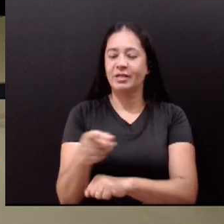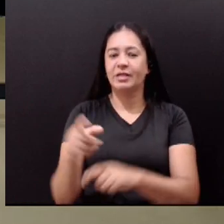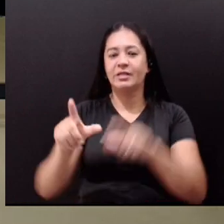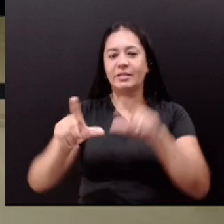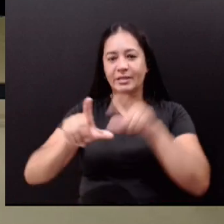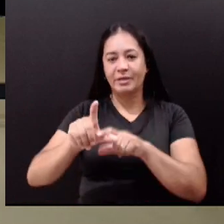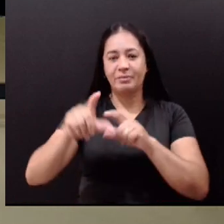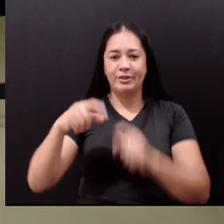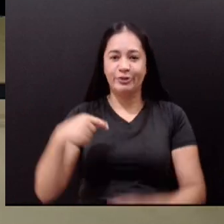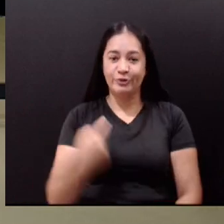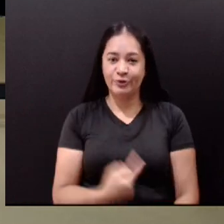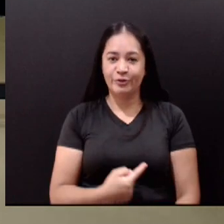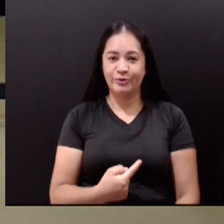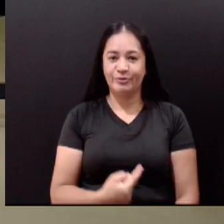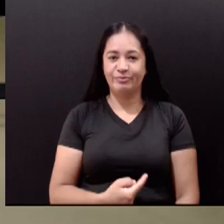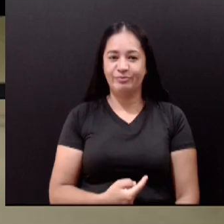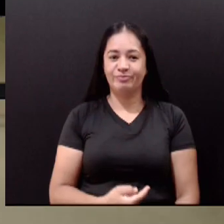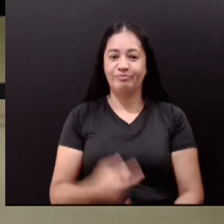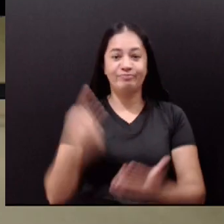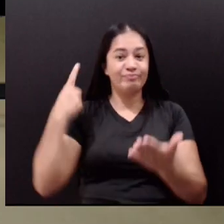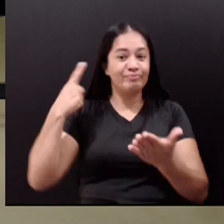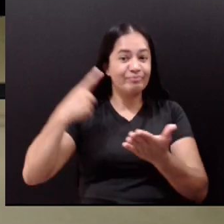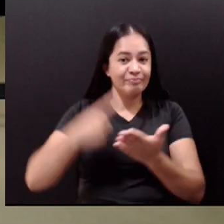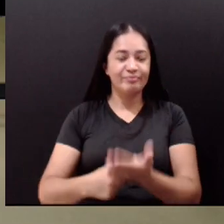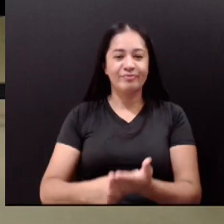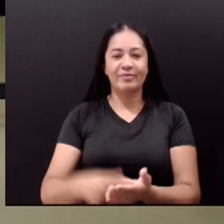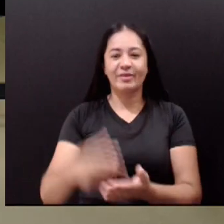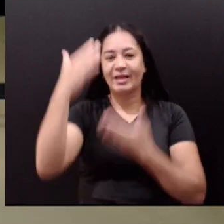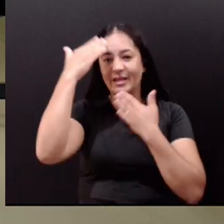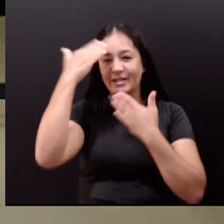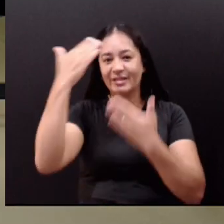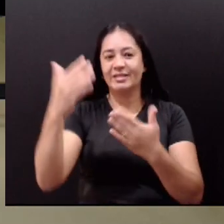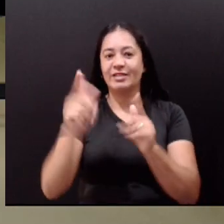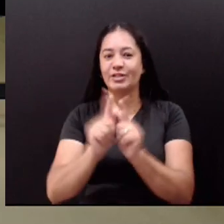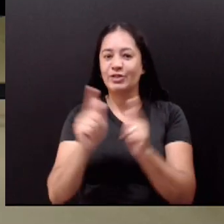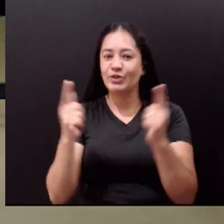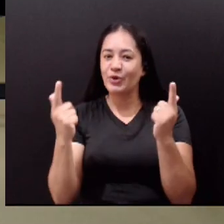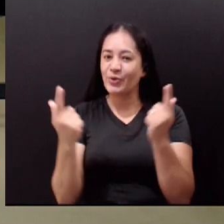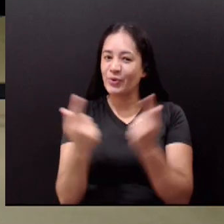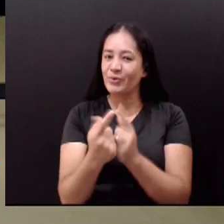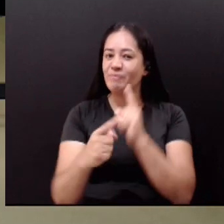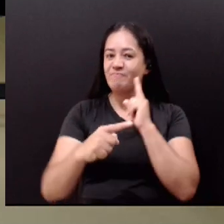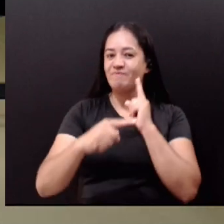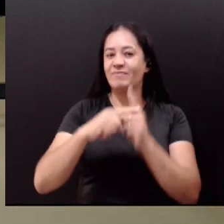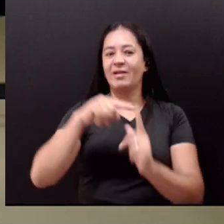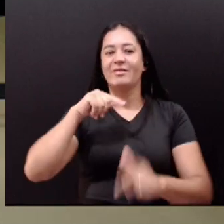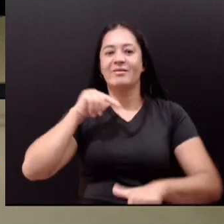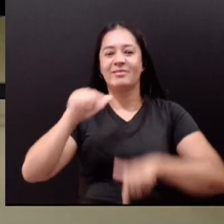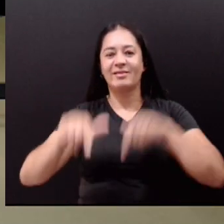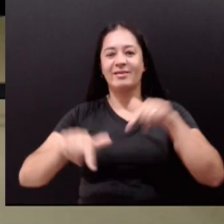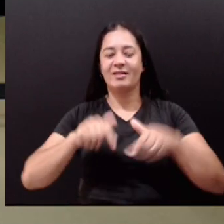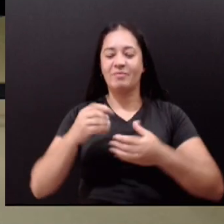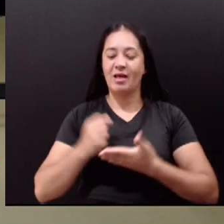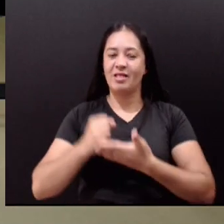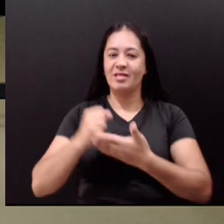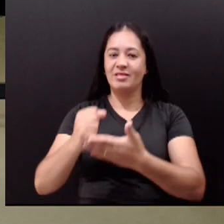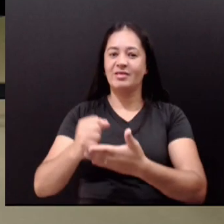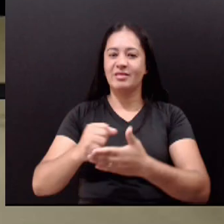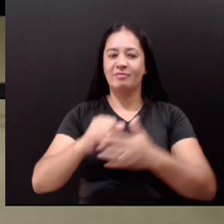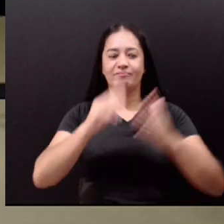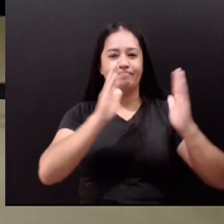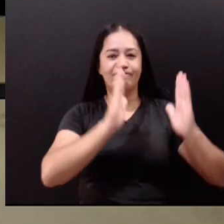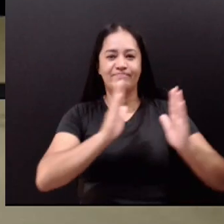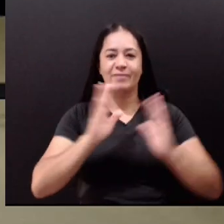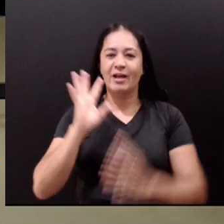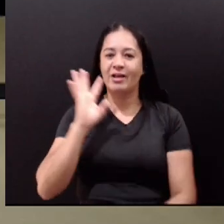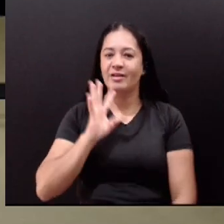esqueça disso. Combinado? Agradecendo aí o Grupo Mais, trabalhando para a gente levar para você essa programação legal que você assiste